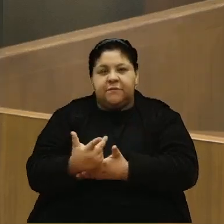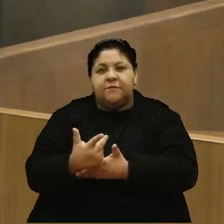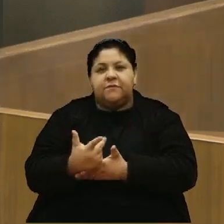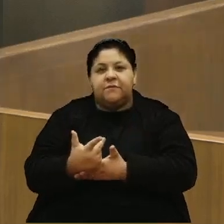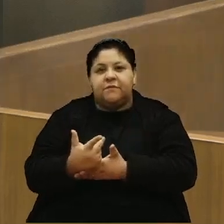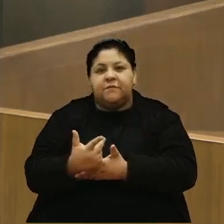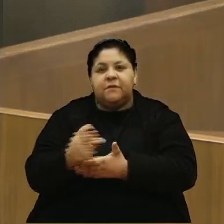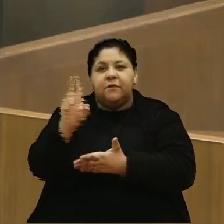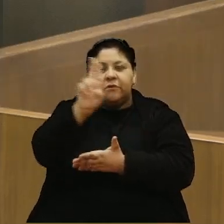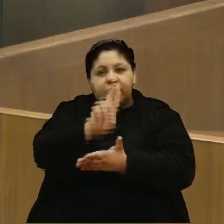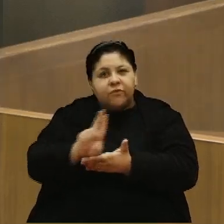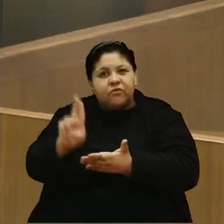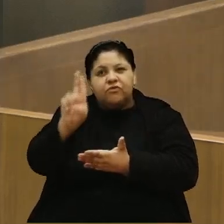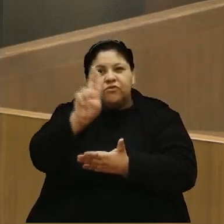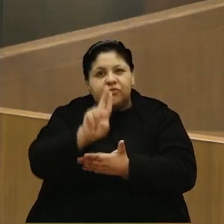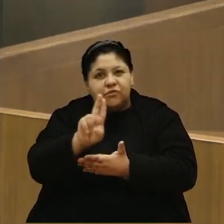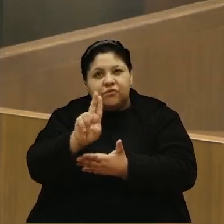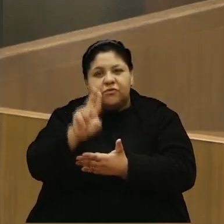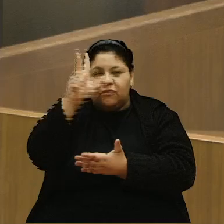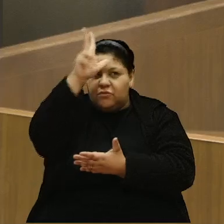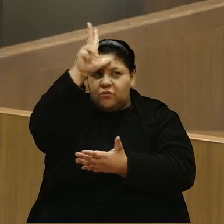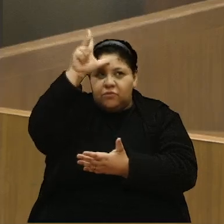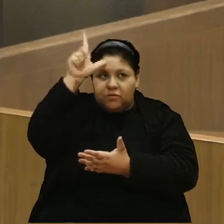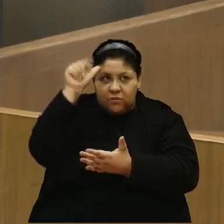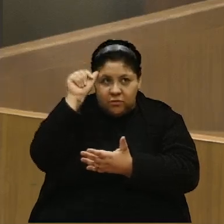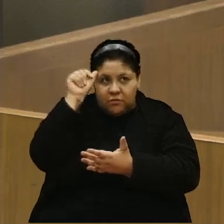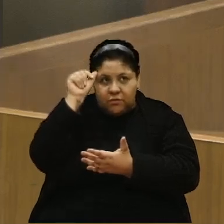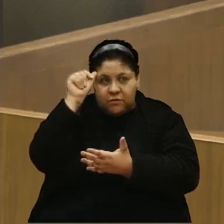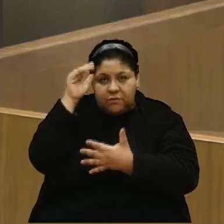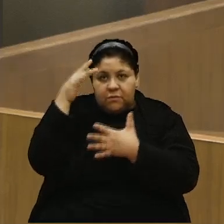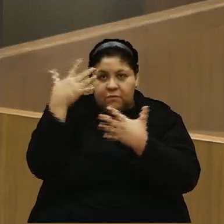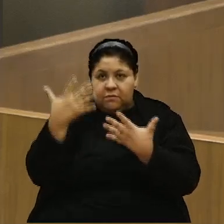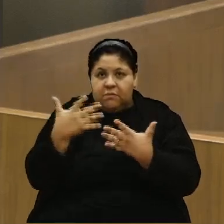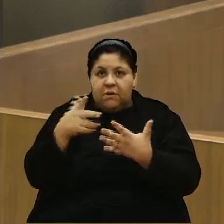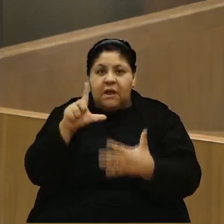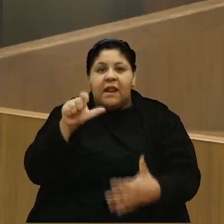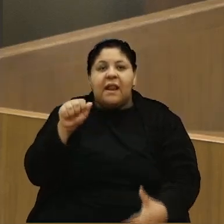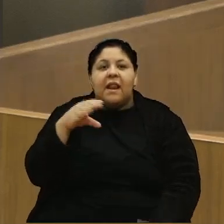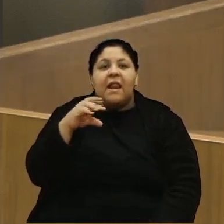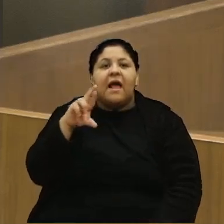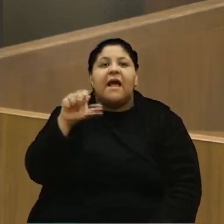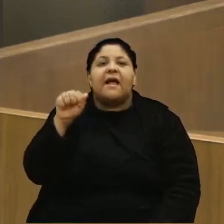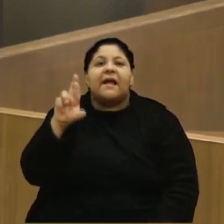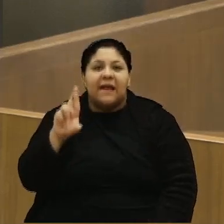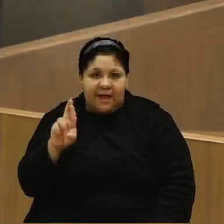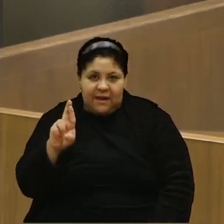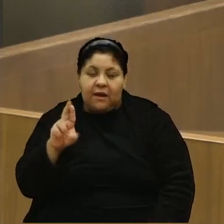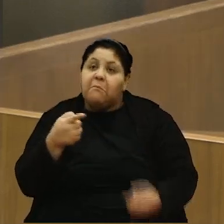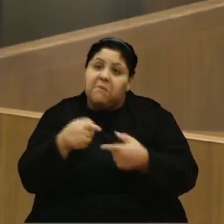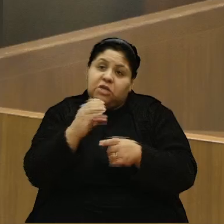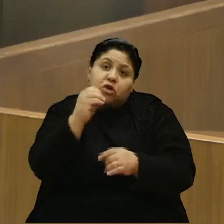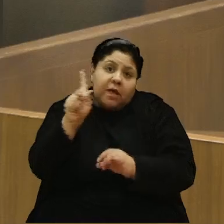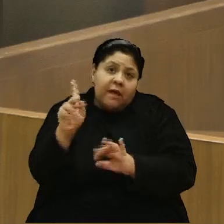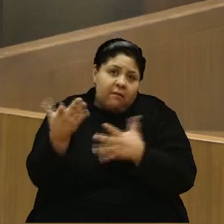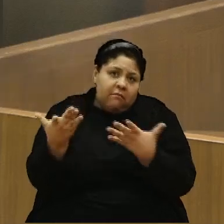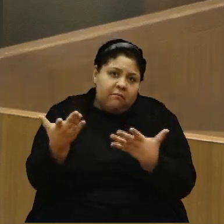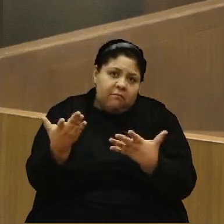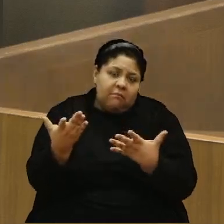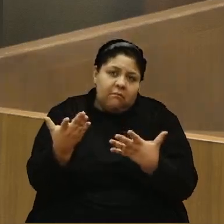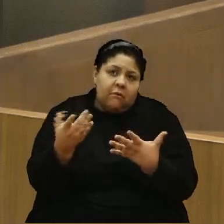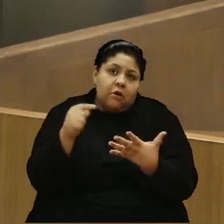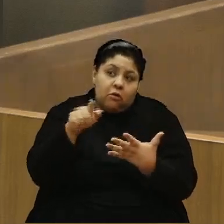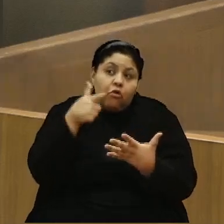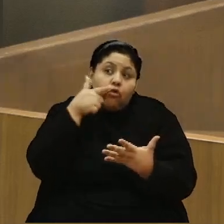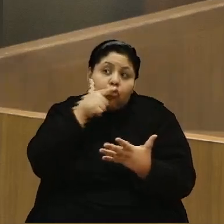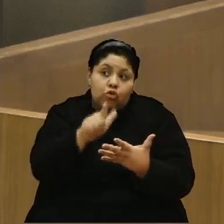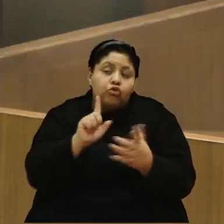foi utilizado pelo prefeito para lacrar, como foi dito. Mas ok, ele